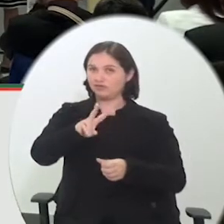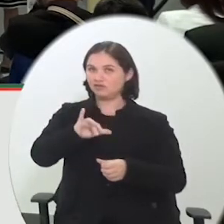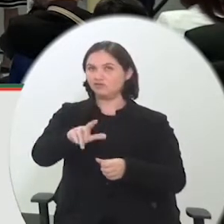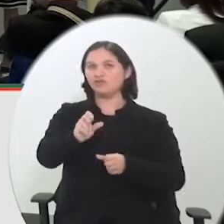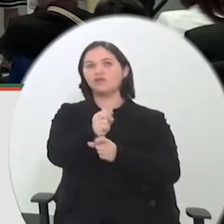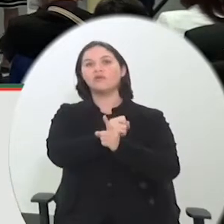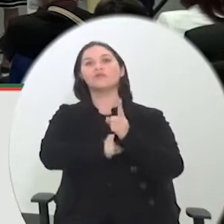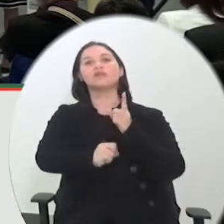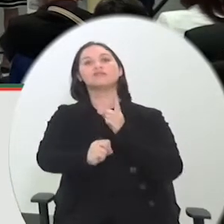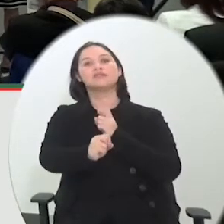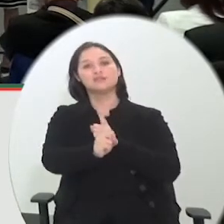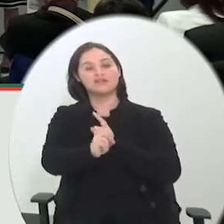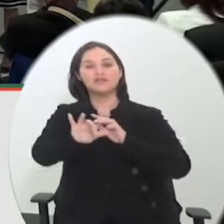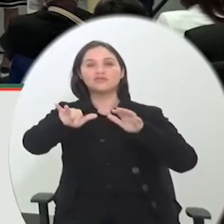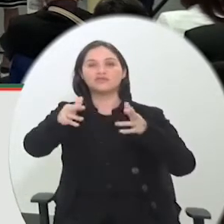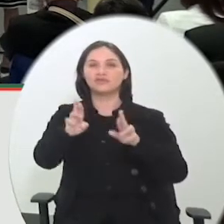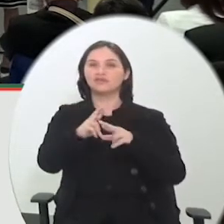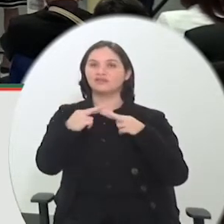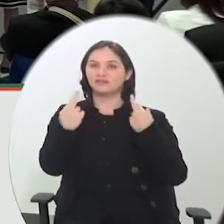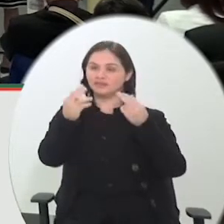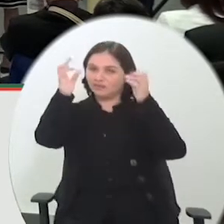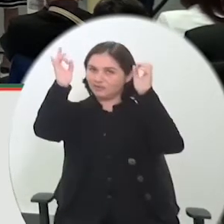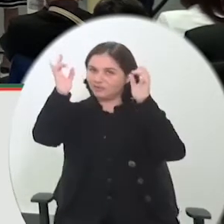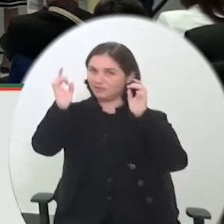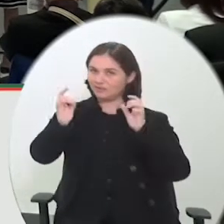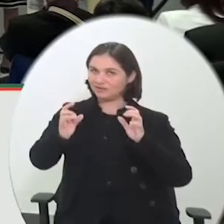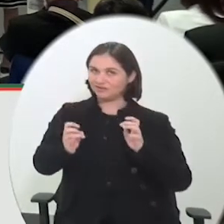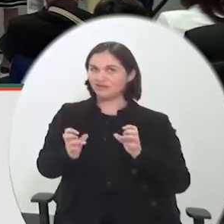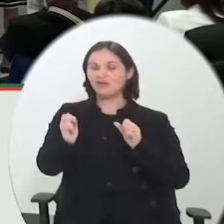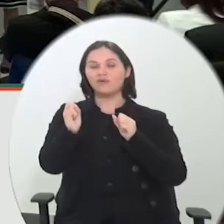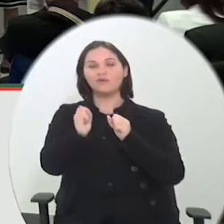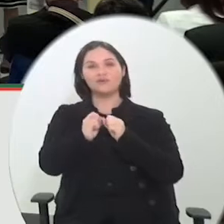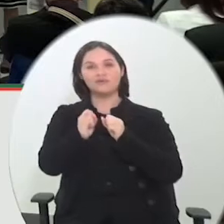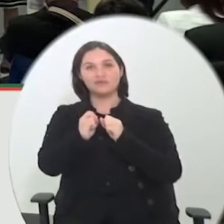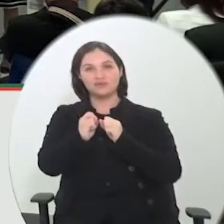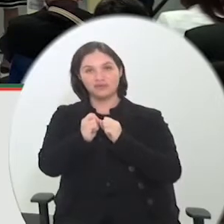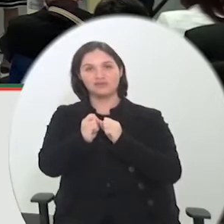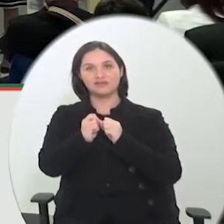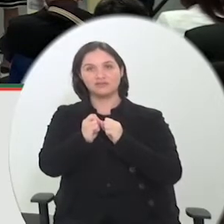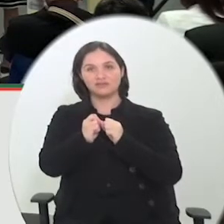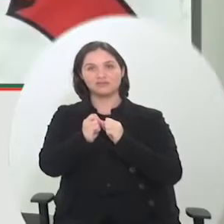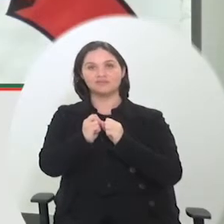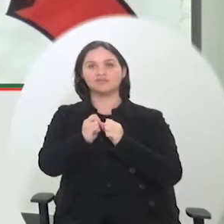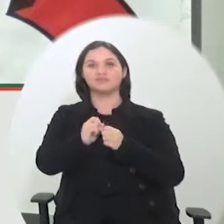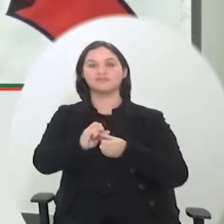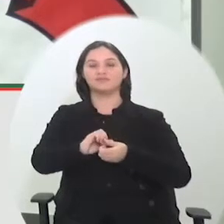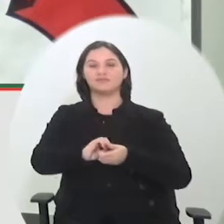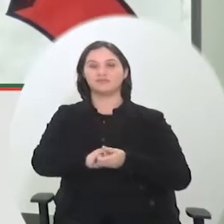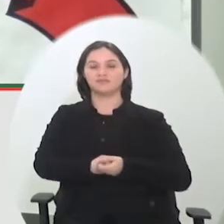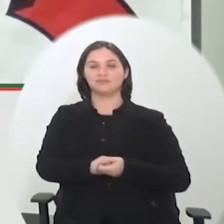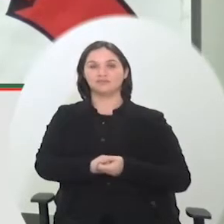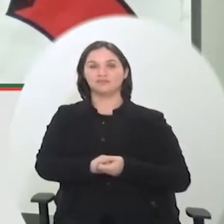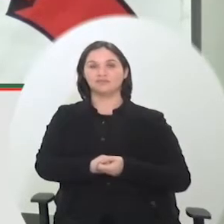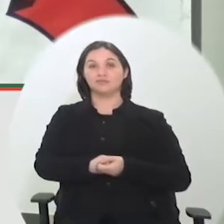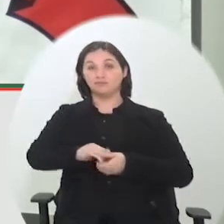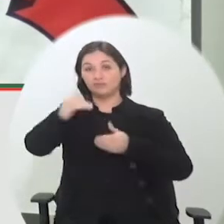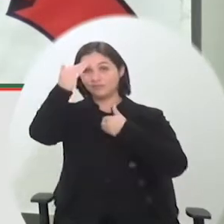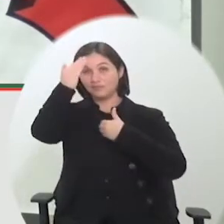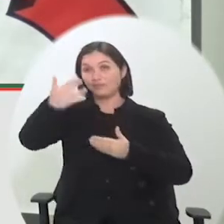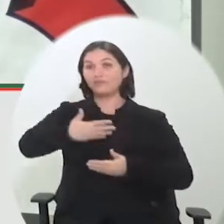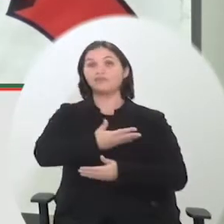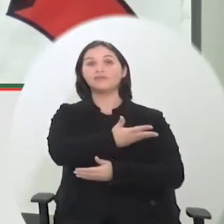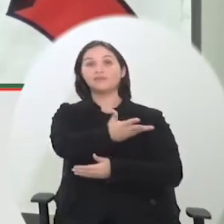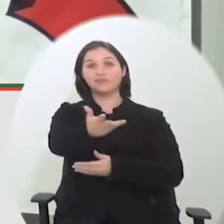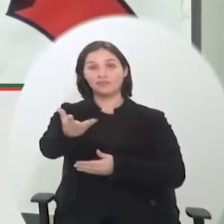esta sessão especial em que todas as atenções estão voltadas para esta nossa casa, aqui na 6ª Região Policial. Agradeço a todos